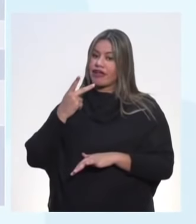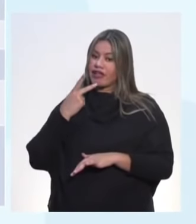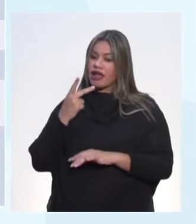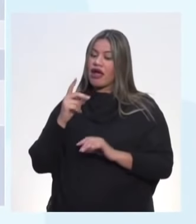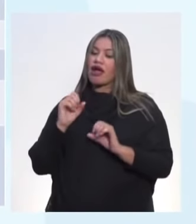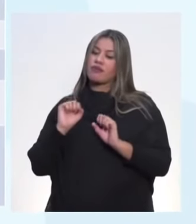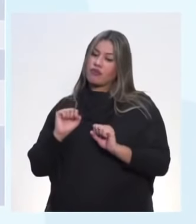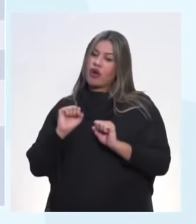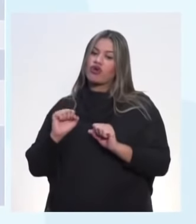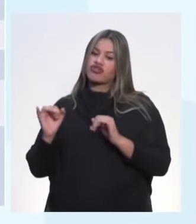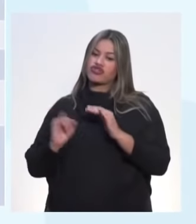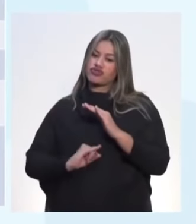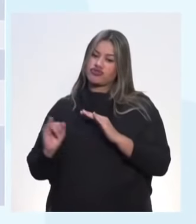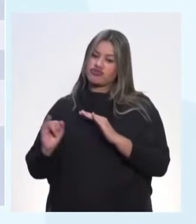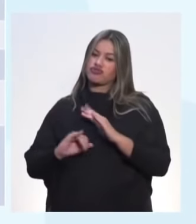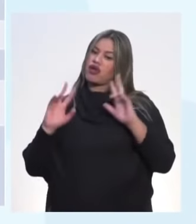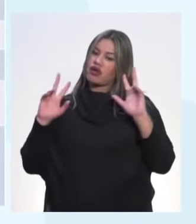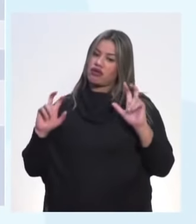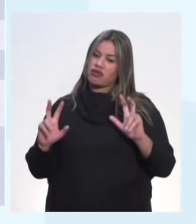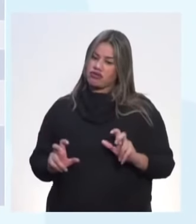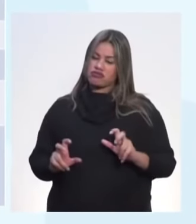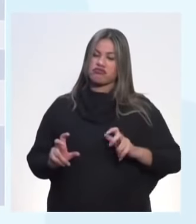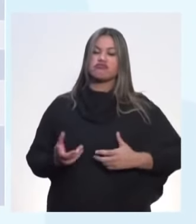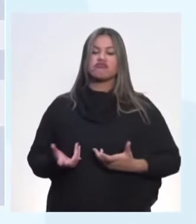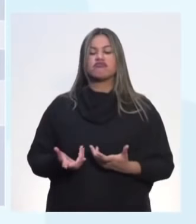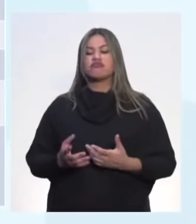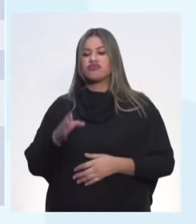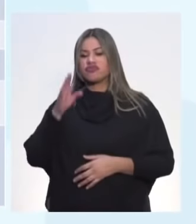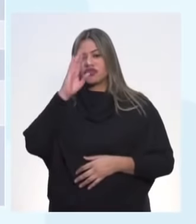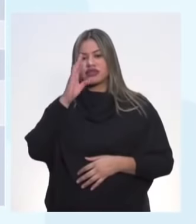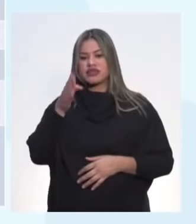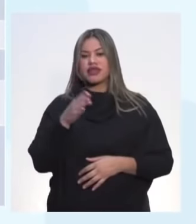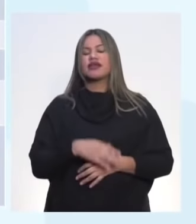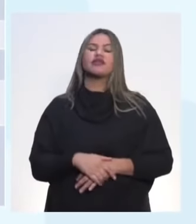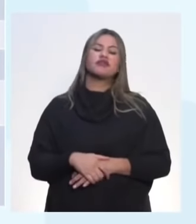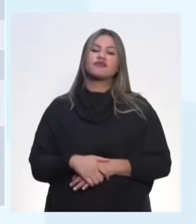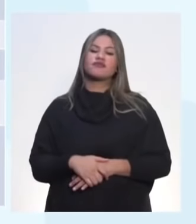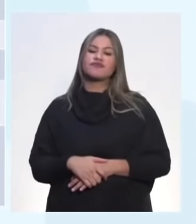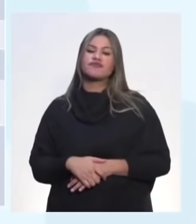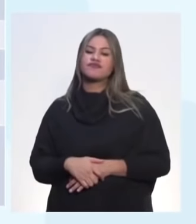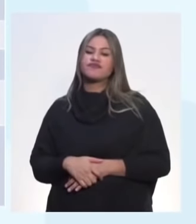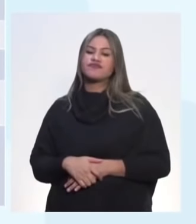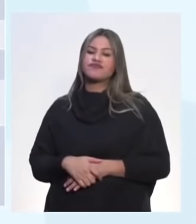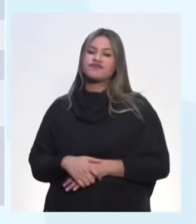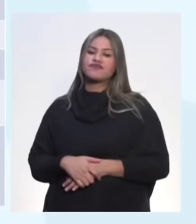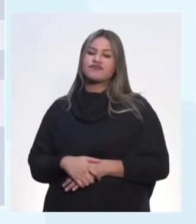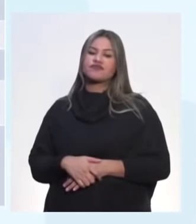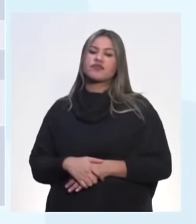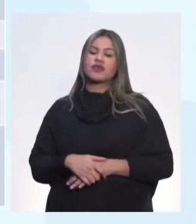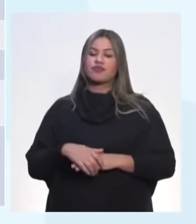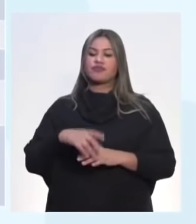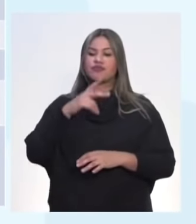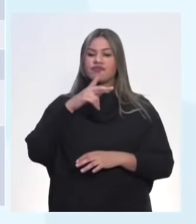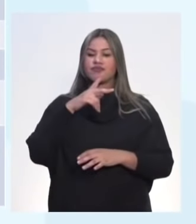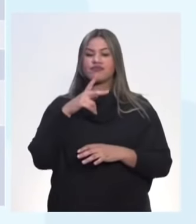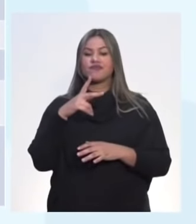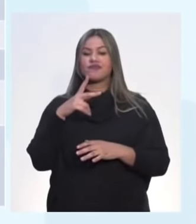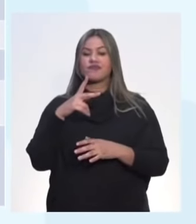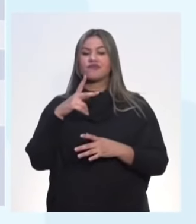pessoa falou, aí eu utilizo aspas, ou faço uma citação direta, que é só pela aspas. Indireta, a pessoa vai tentar arrumar a fala da outra,